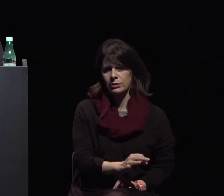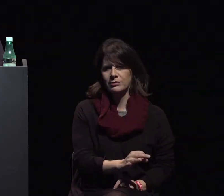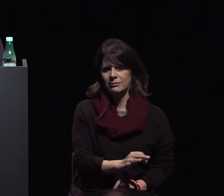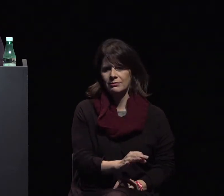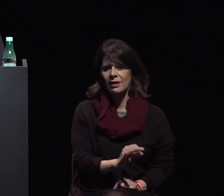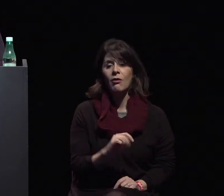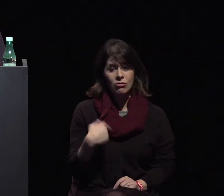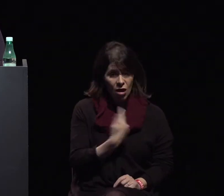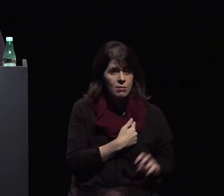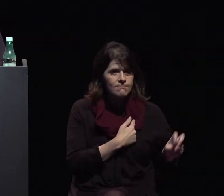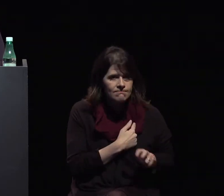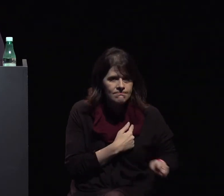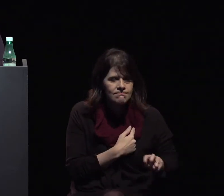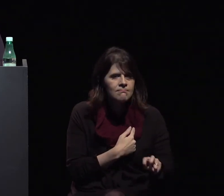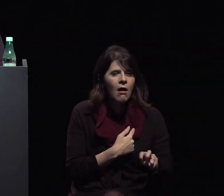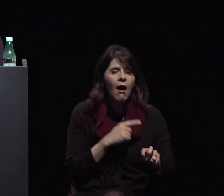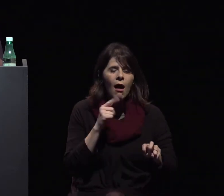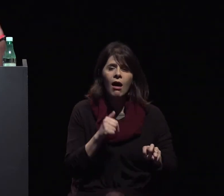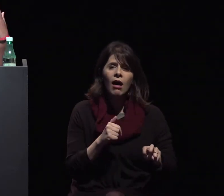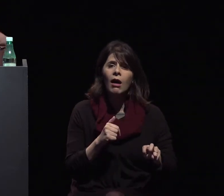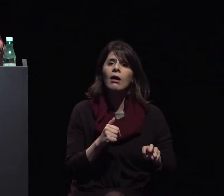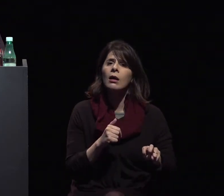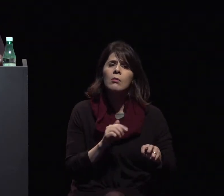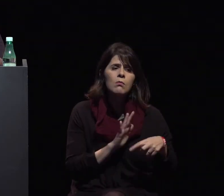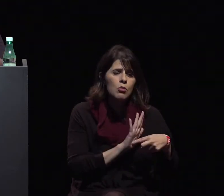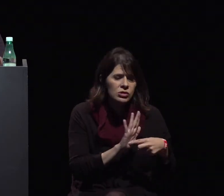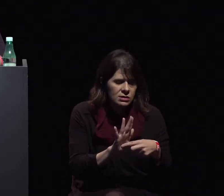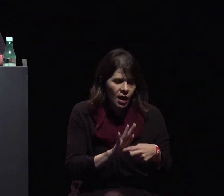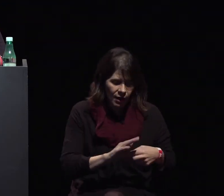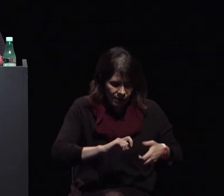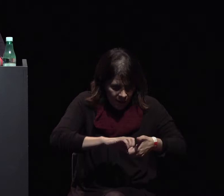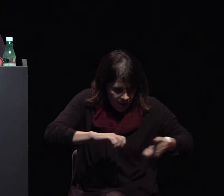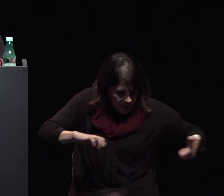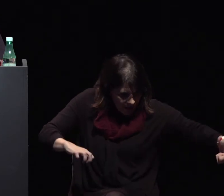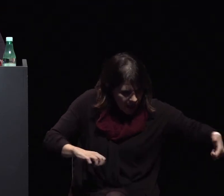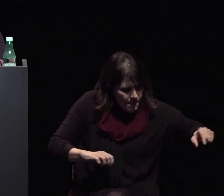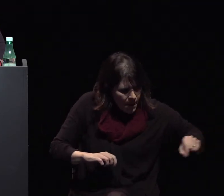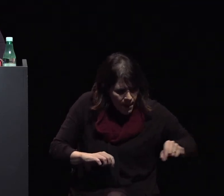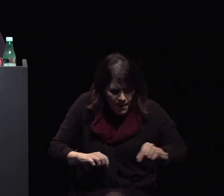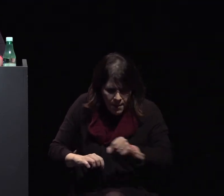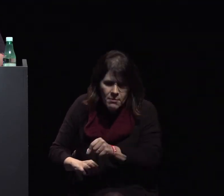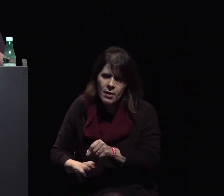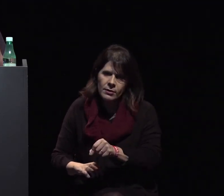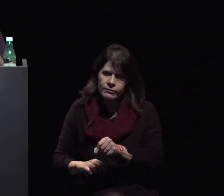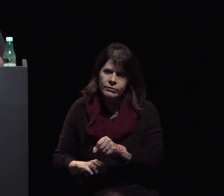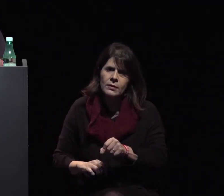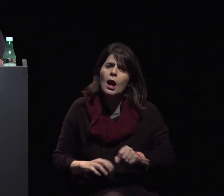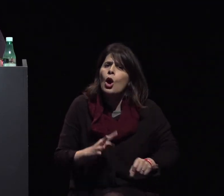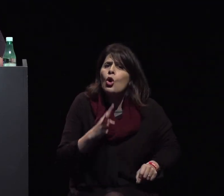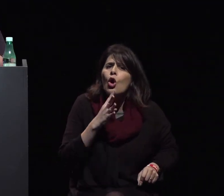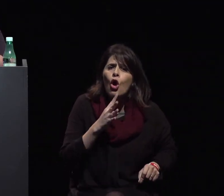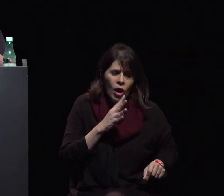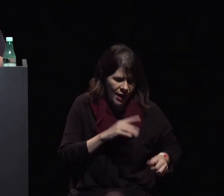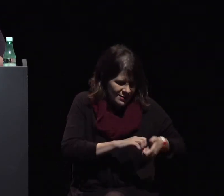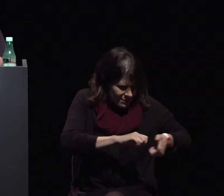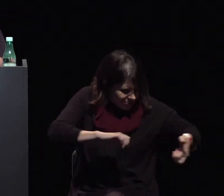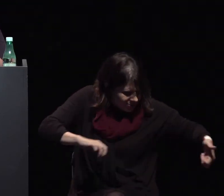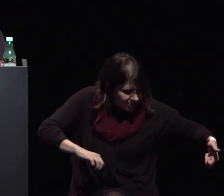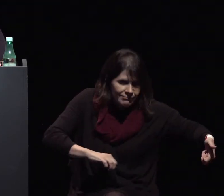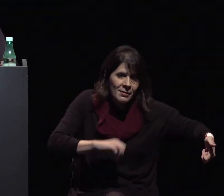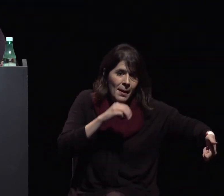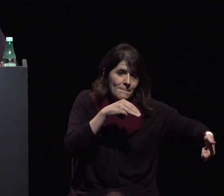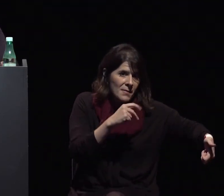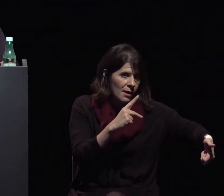ou falar também sobre um mapa que a gente conhece, que é o mapa da violência. Então, quando eu falo de mapas e